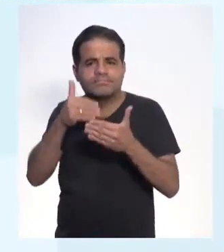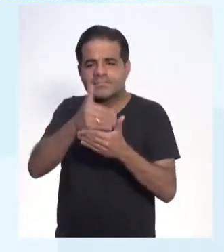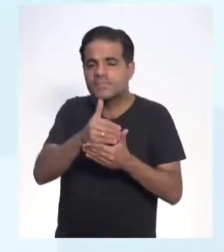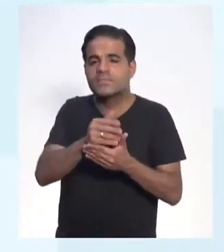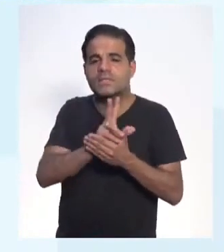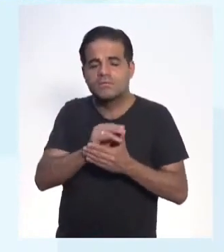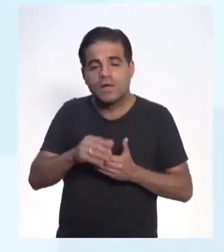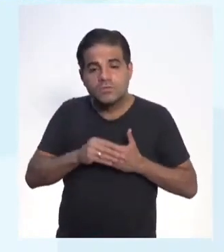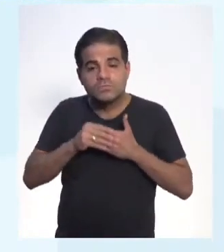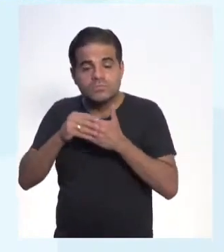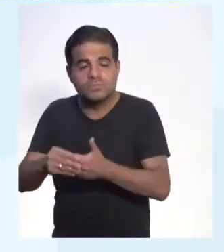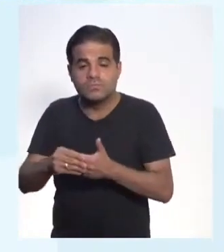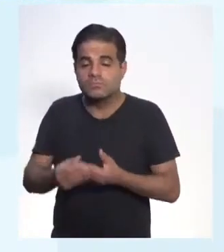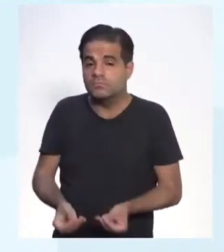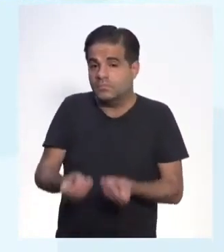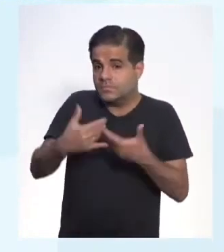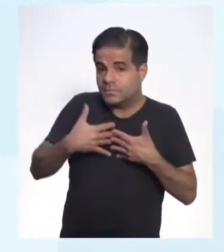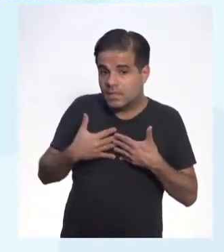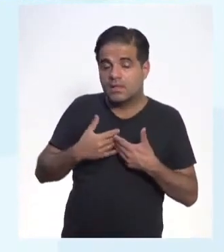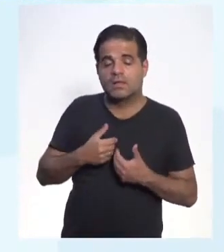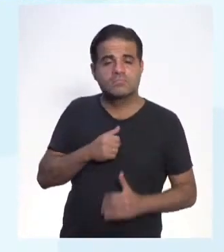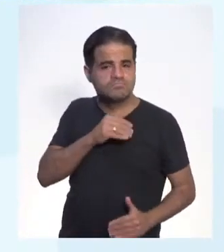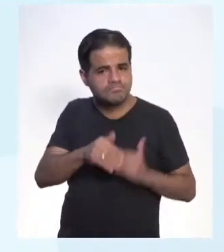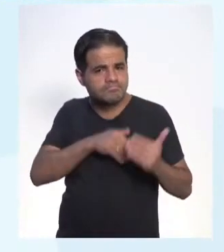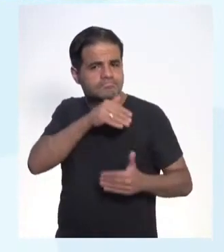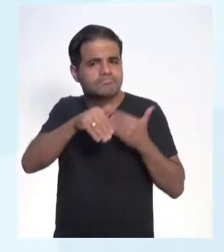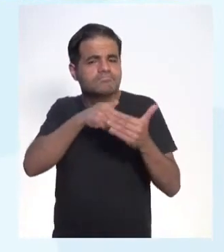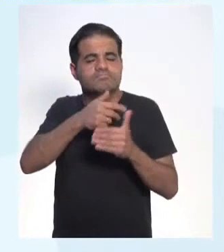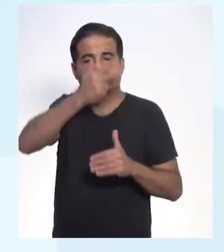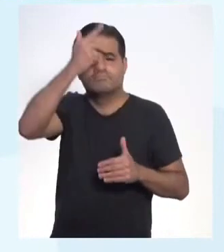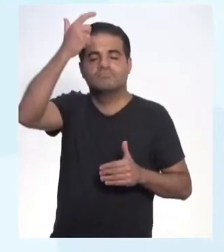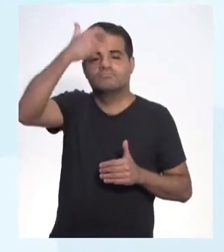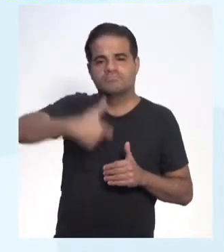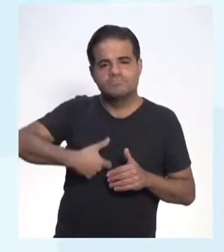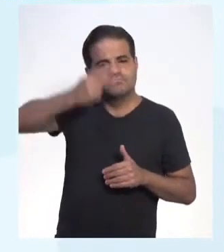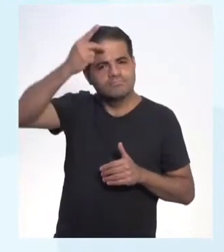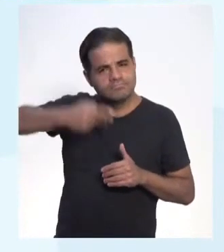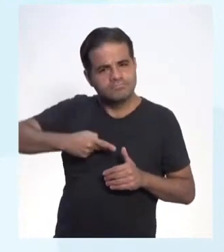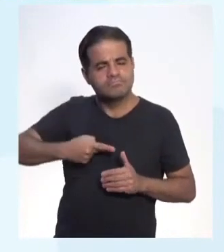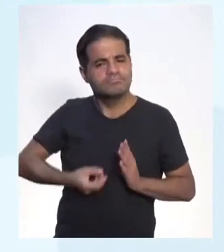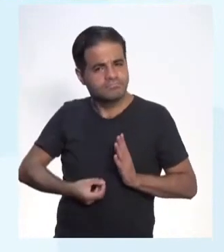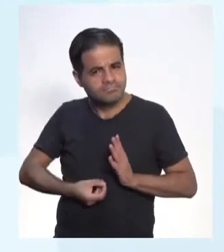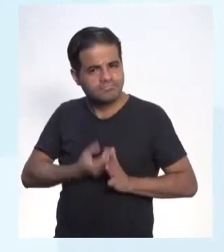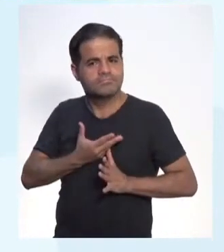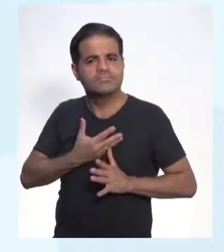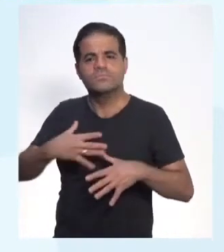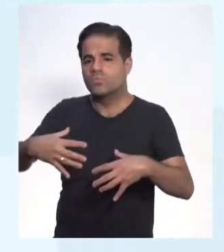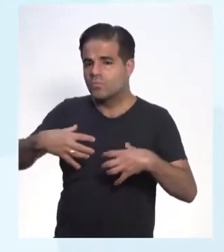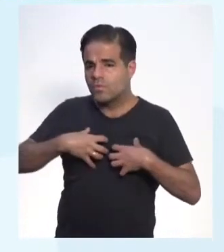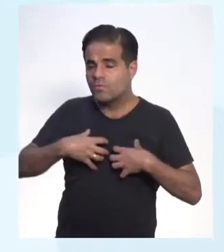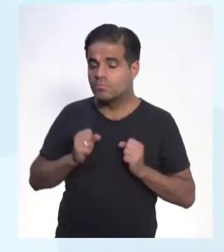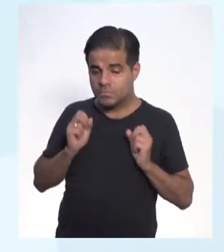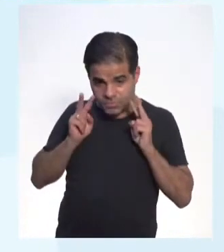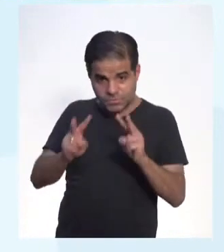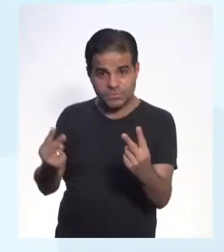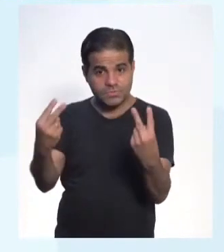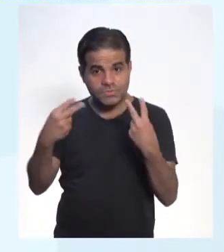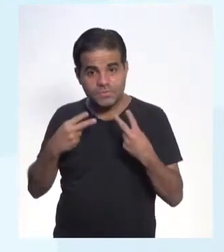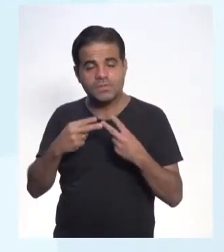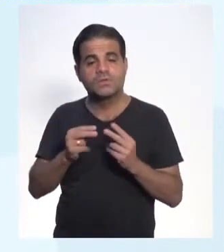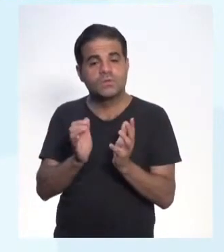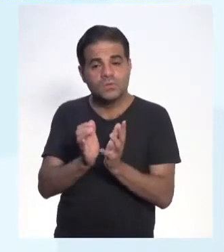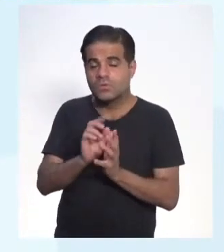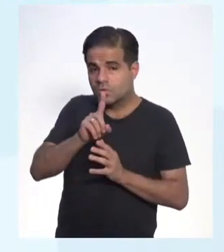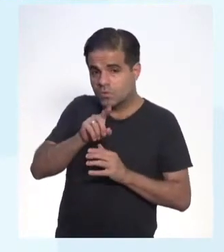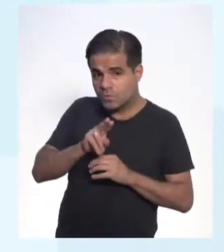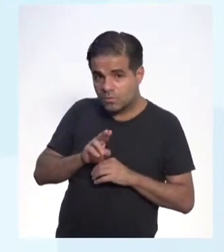vão nos constituindo e faz com que a gente cresça enquanto indivíduo e produza, né, uma forma de nos vermos, né, como o Dubar